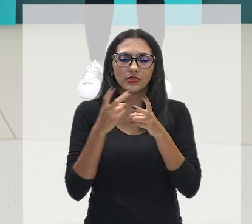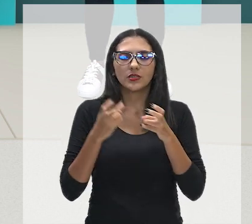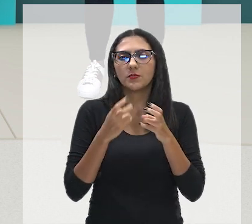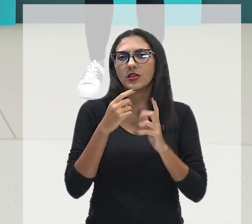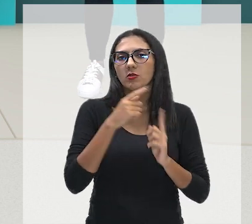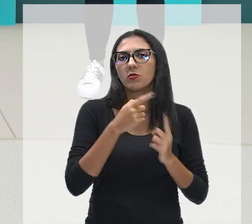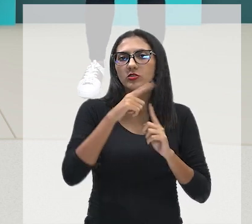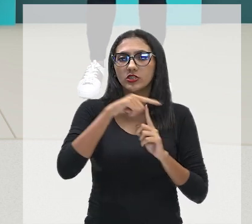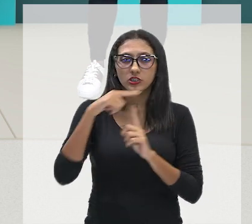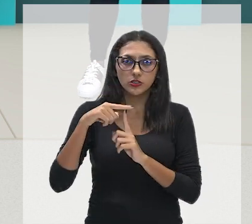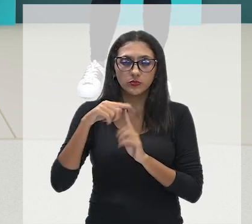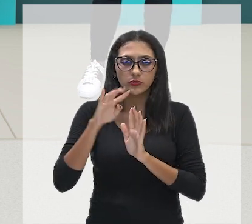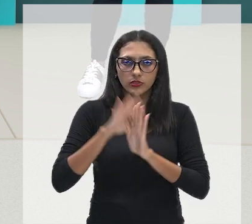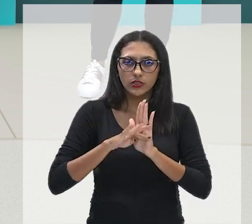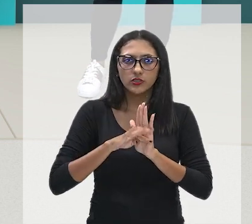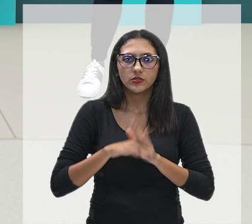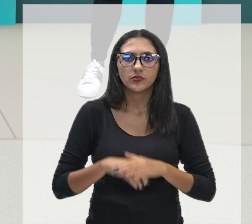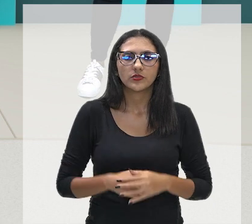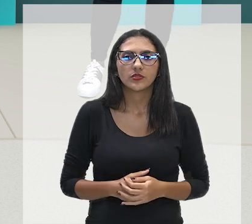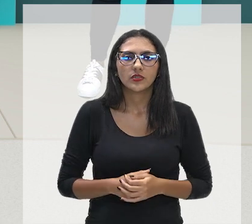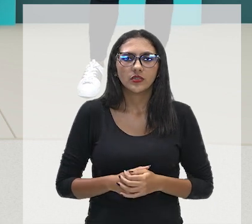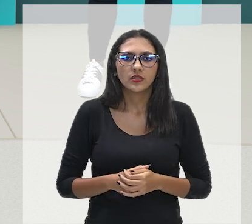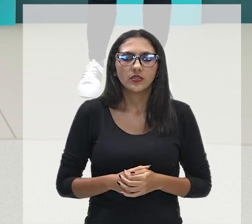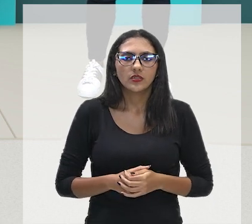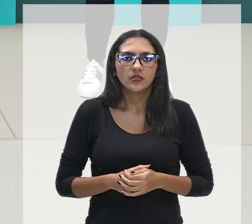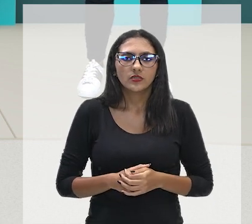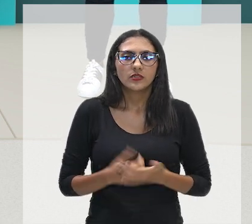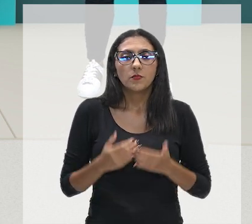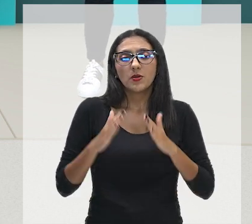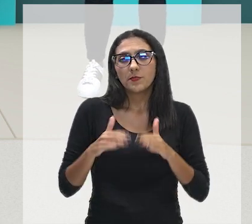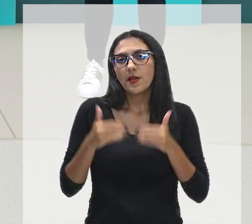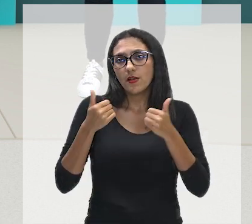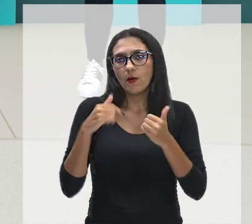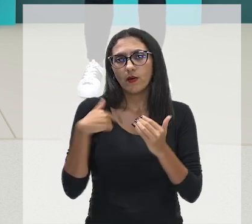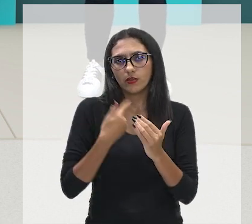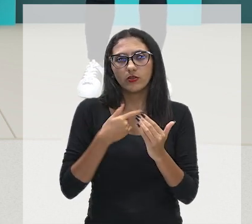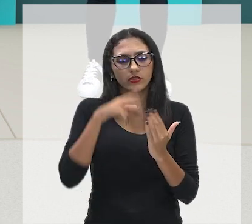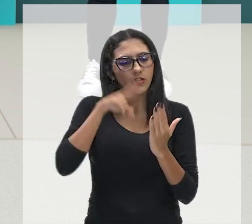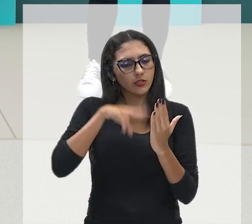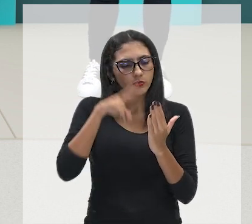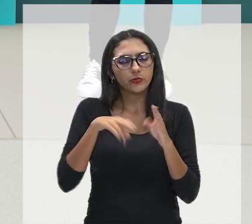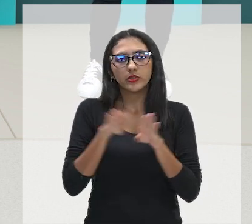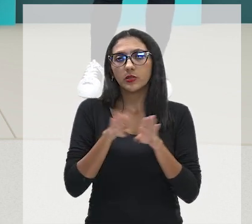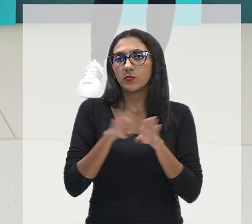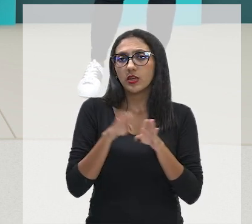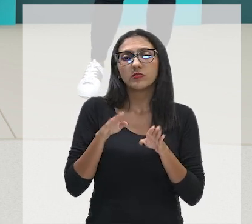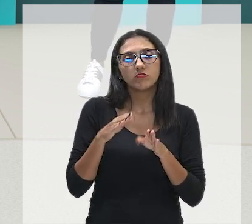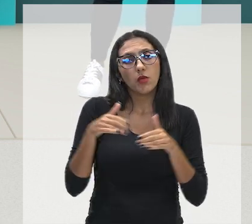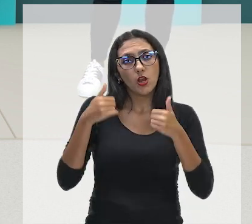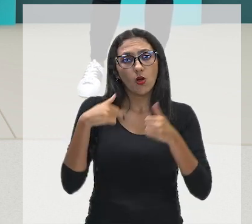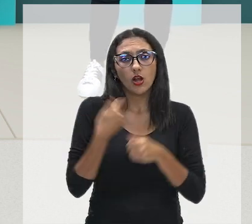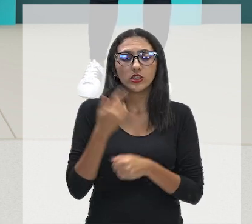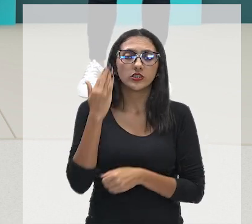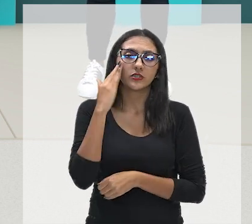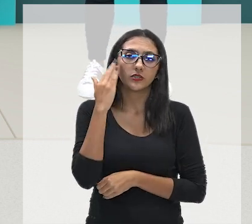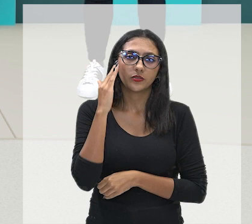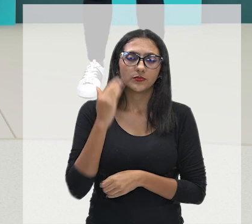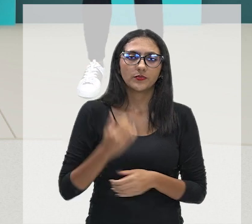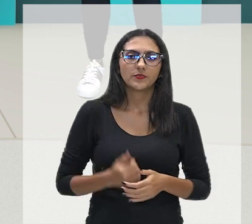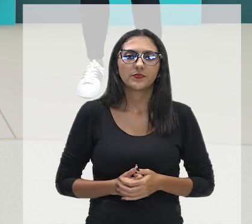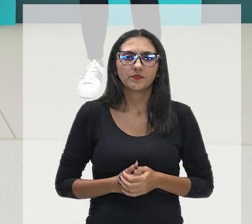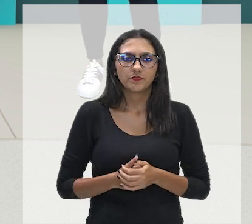ajudam na leitura e na interpretação. Então, com isso tudo, nós entendemos que